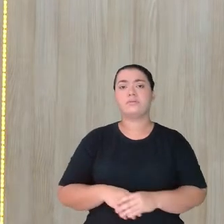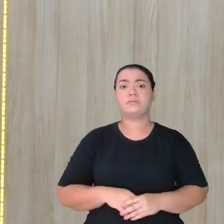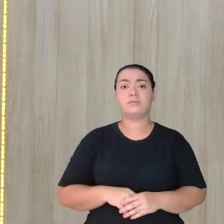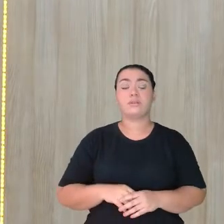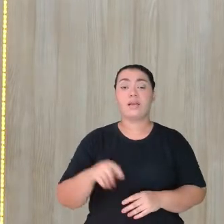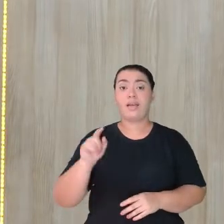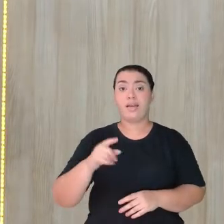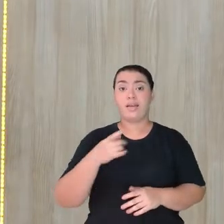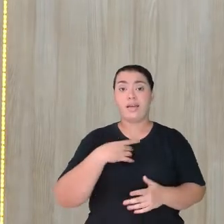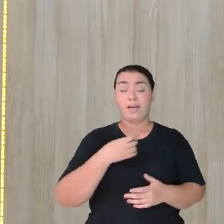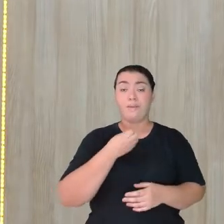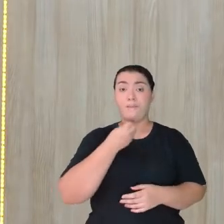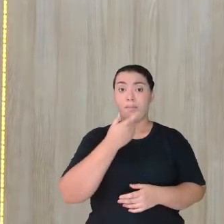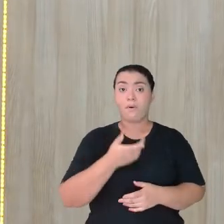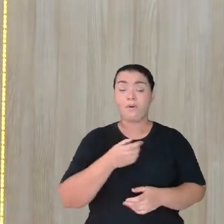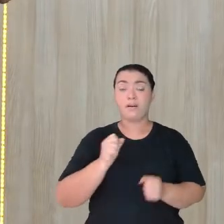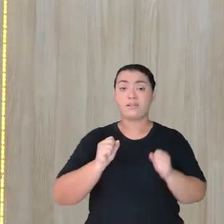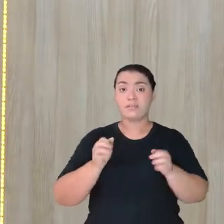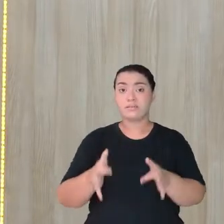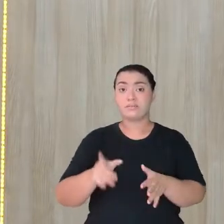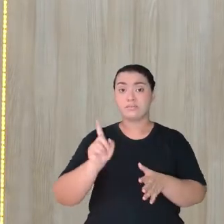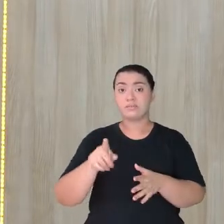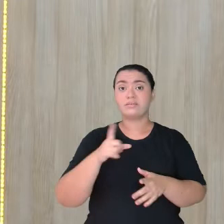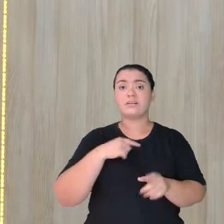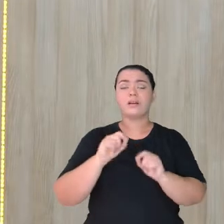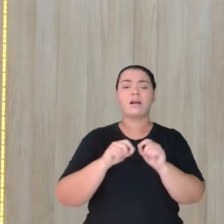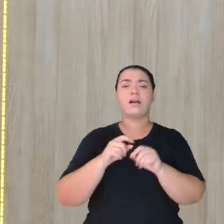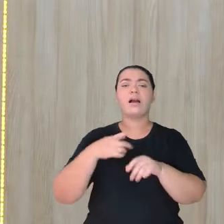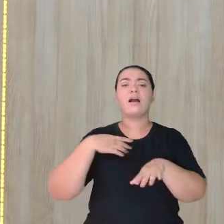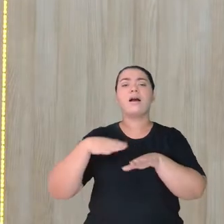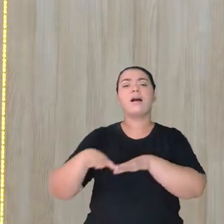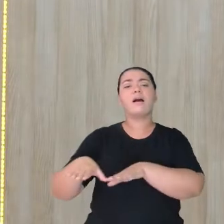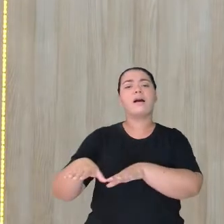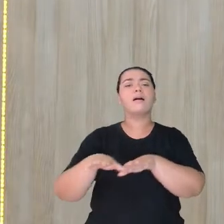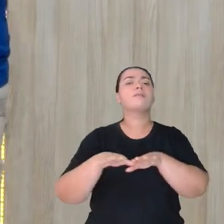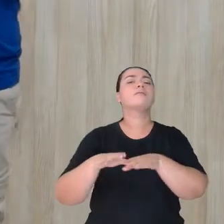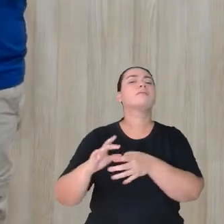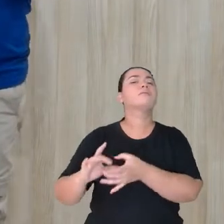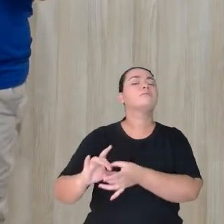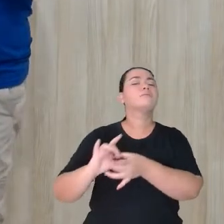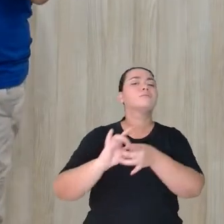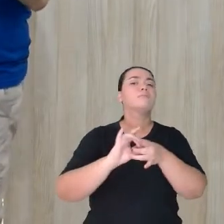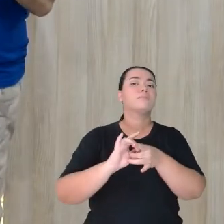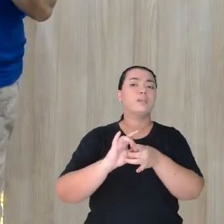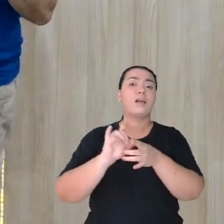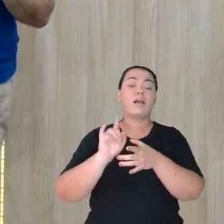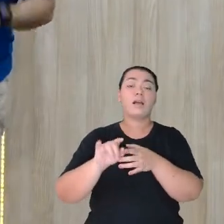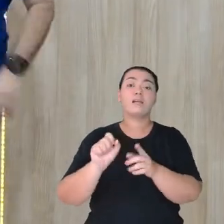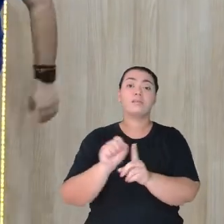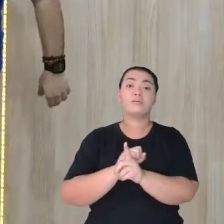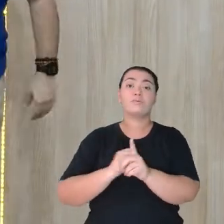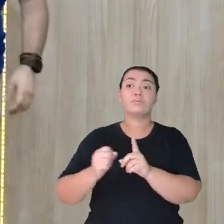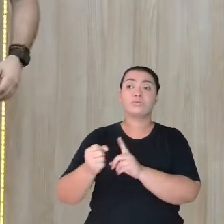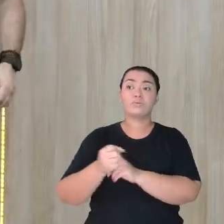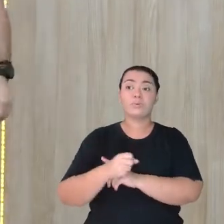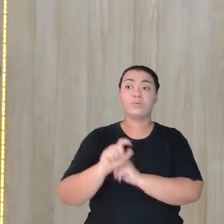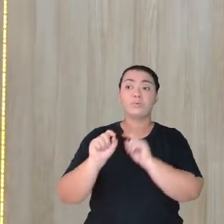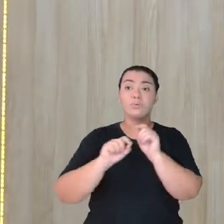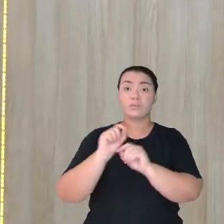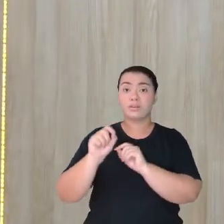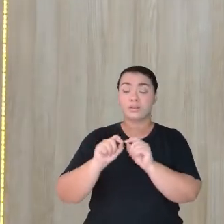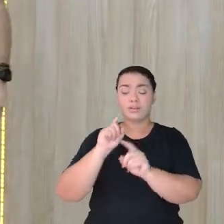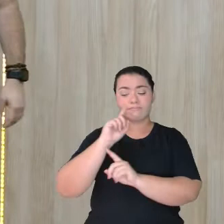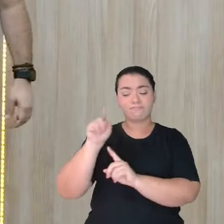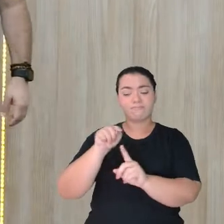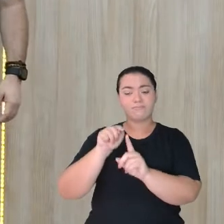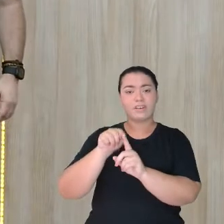esse conjunto de boas ações levaria a uma harmonia aí da sociedade, né? Visando-se o quê?